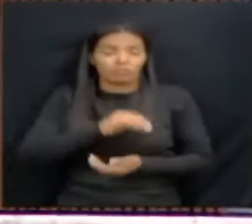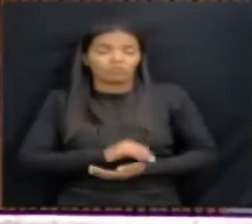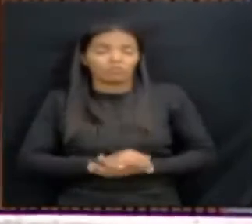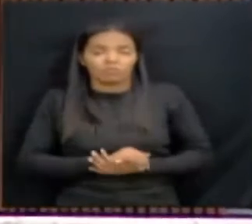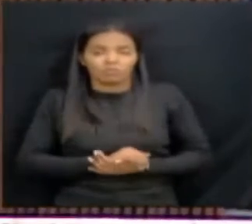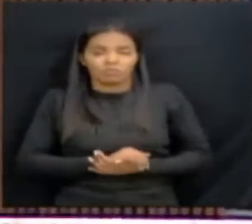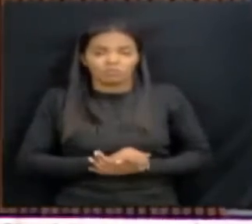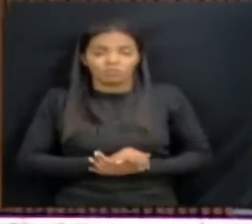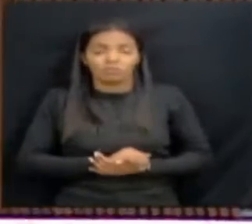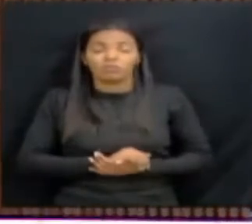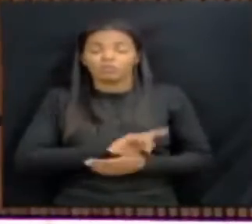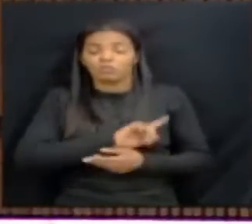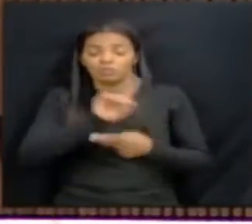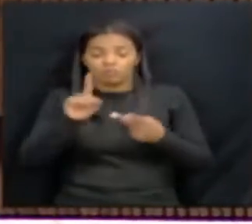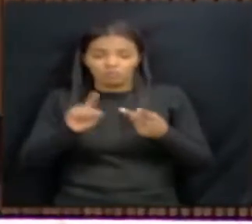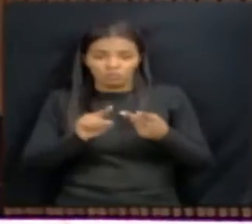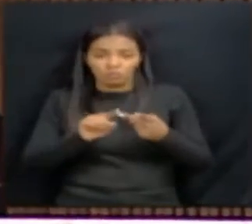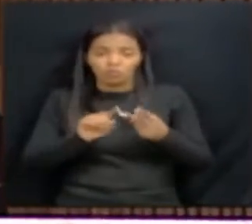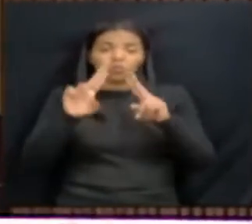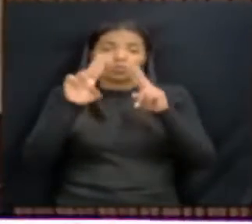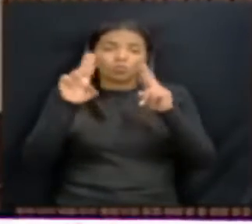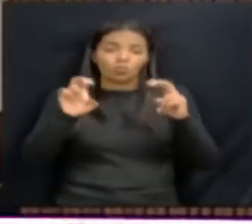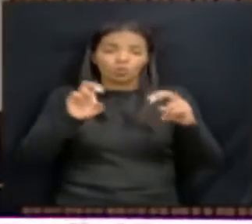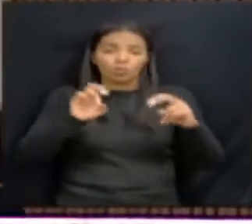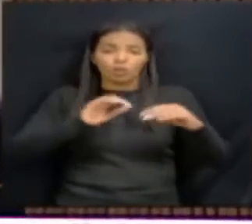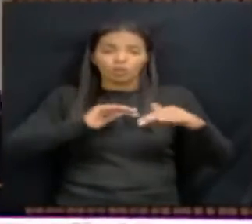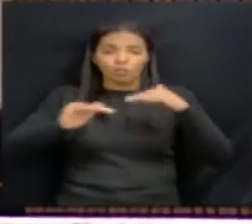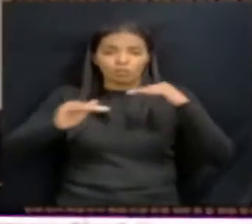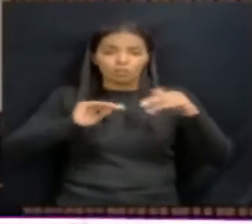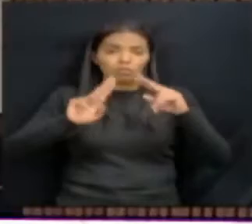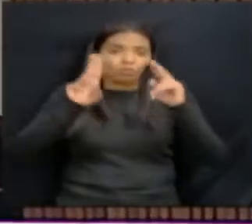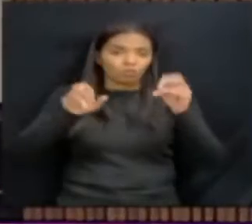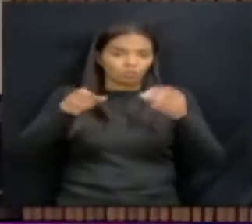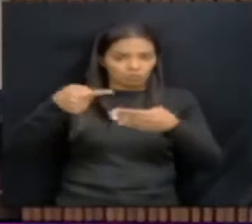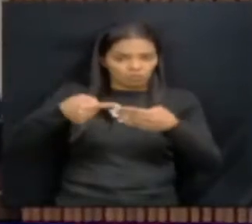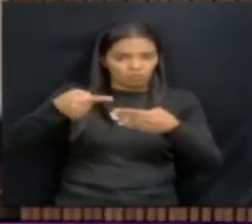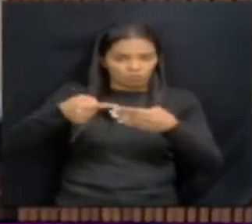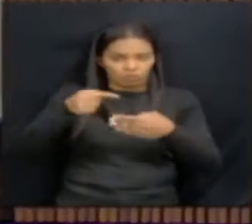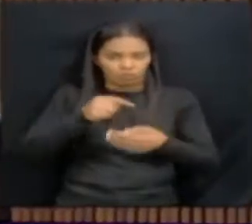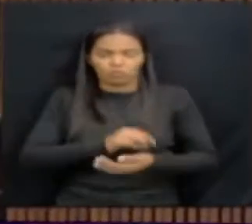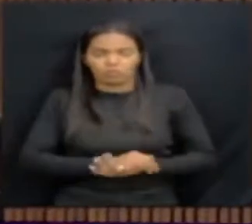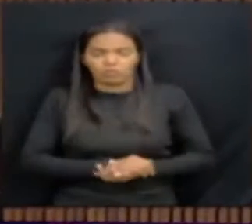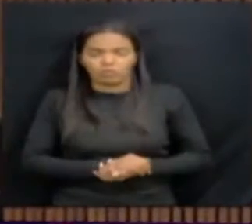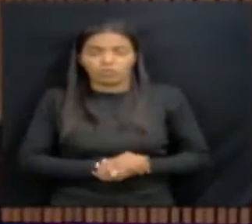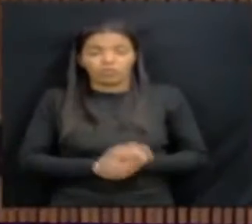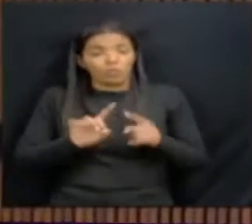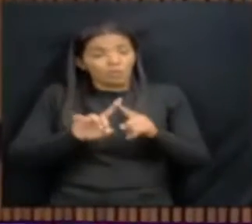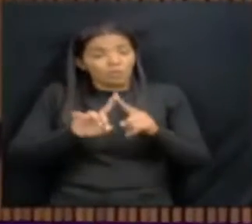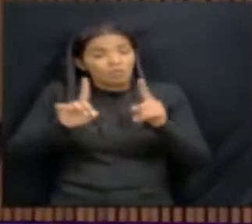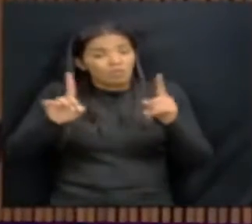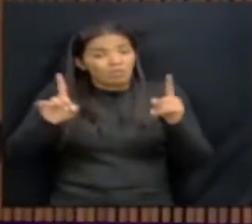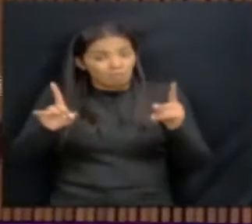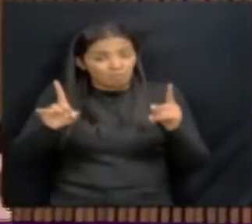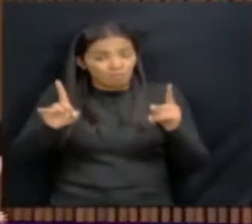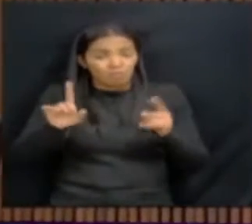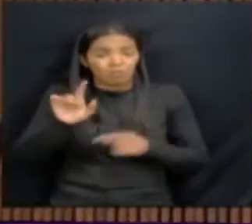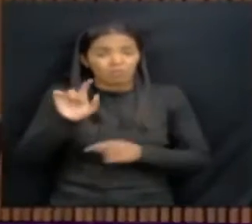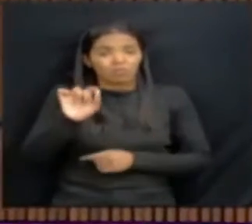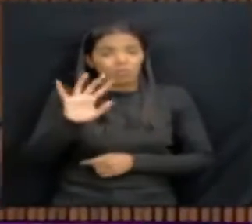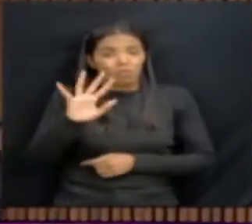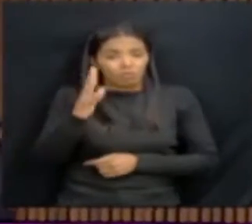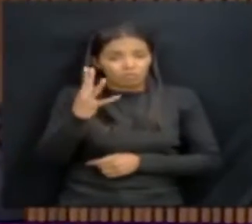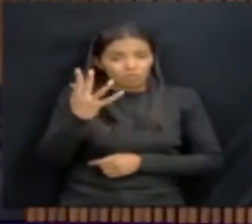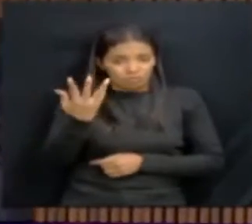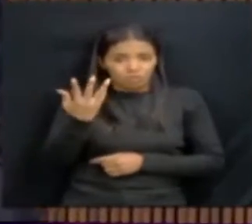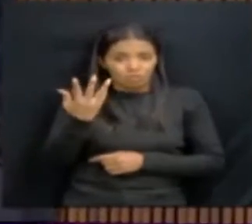movimentos que têm acontecido no Estado sobre o pedágio. Mas face a alguns ocorridos nos